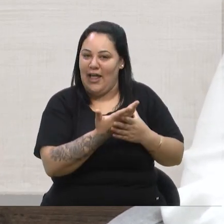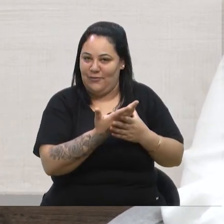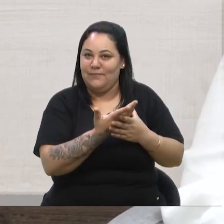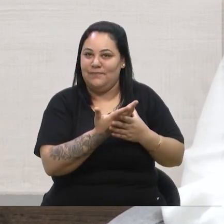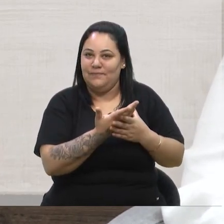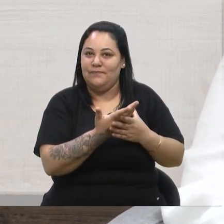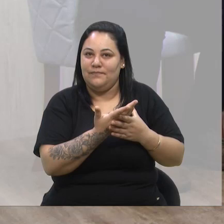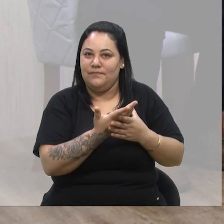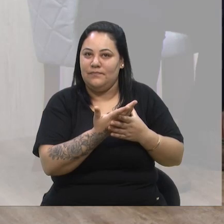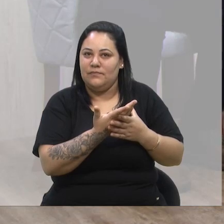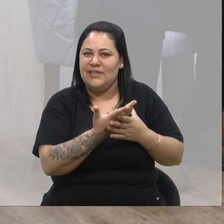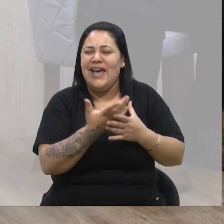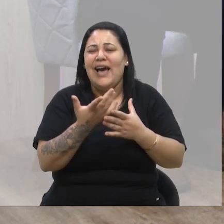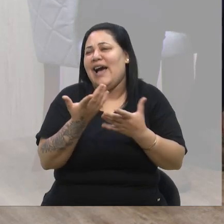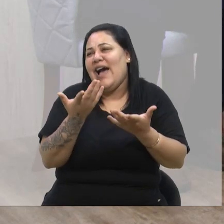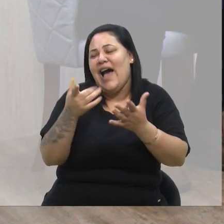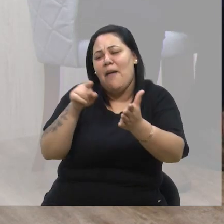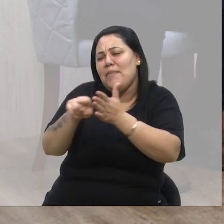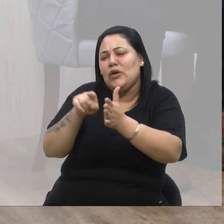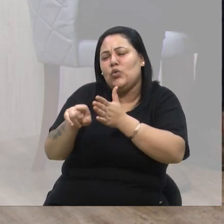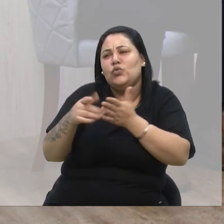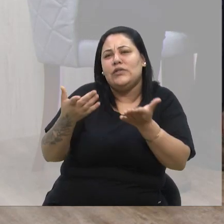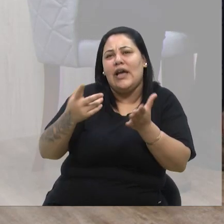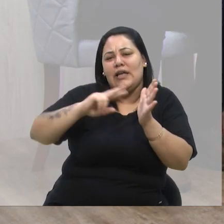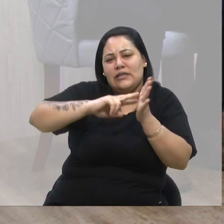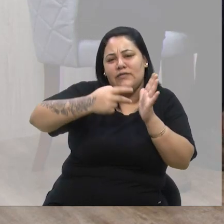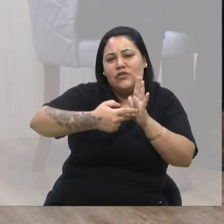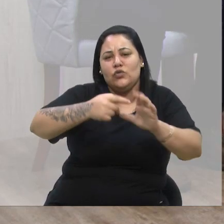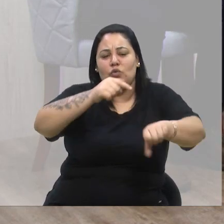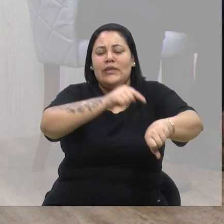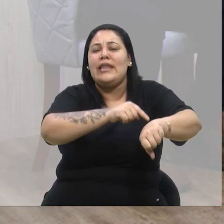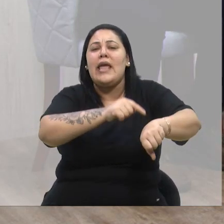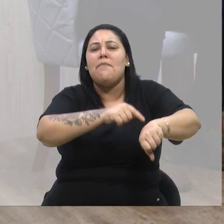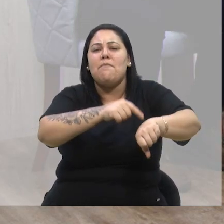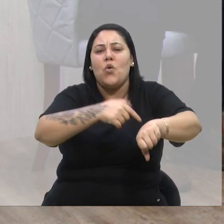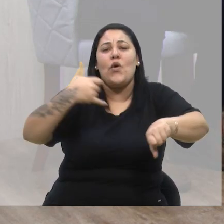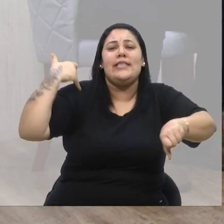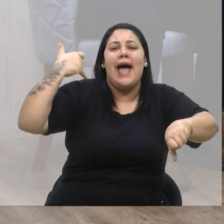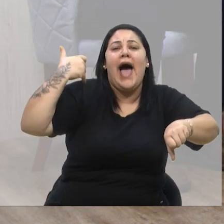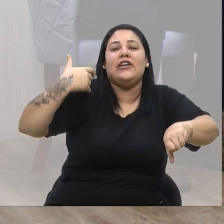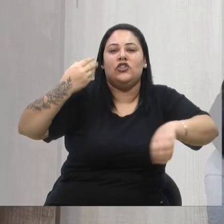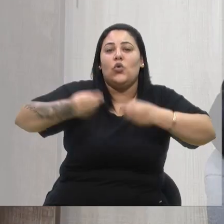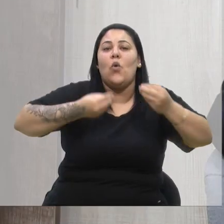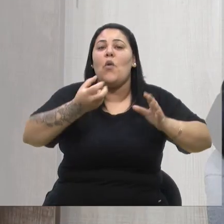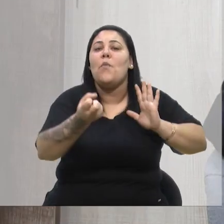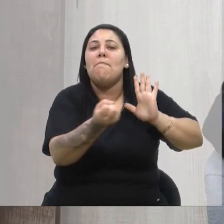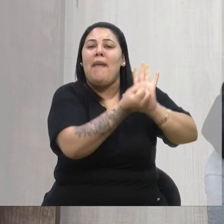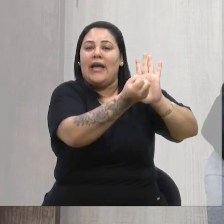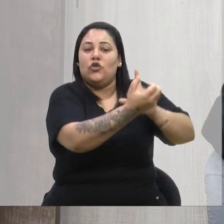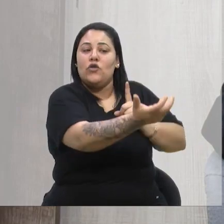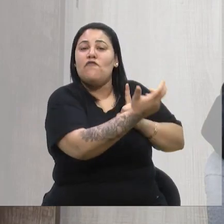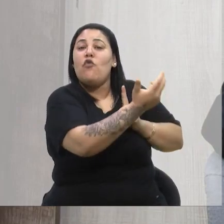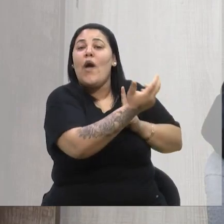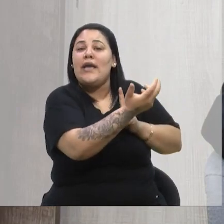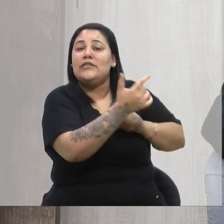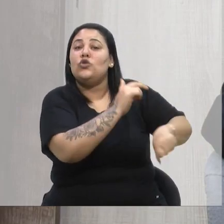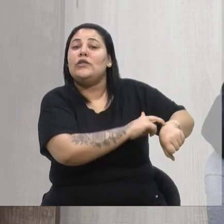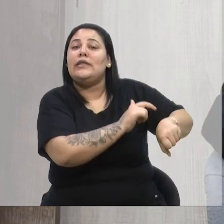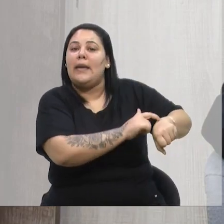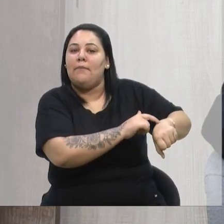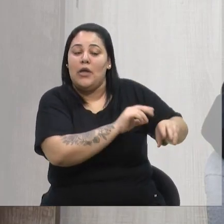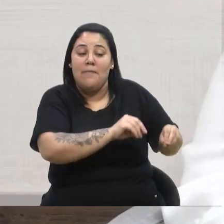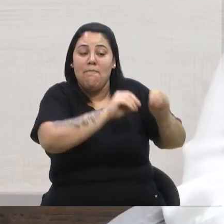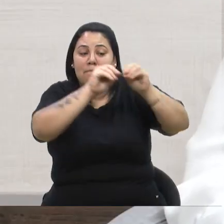para poder responder. A pergunta é no sentido da evolução quantitativa de idade. Como é que eu impacto isso para crianças e transpor para o